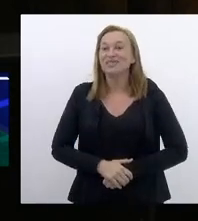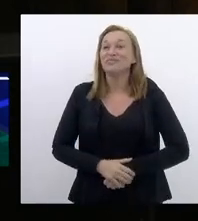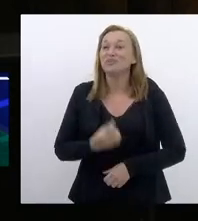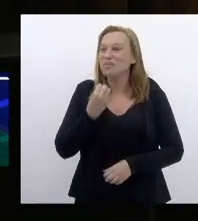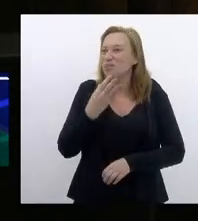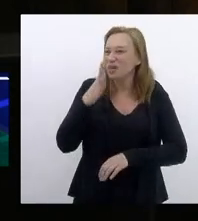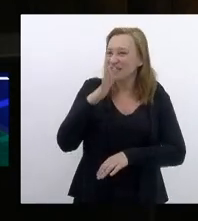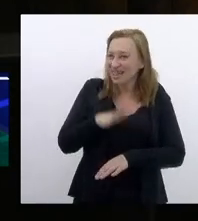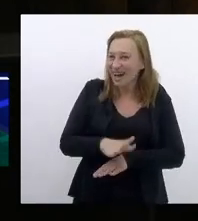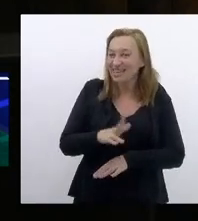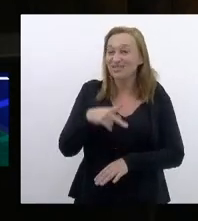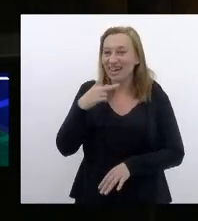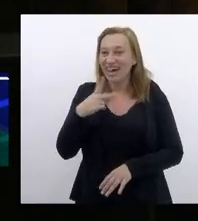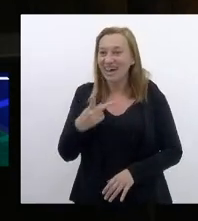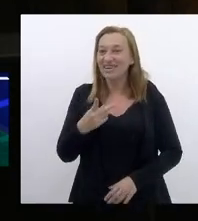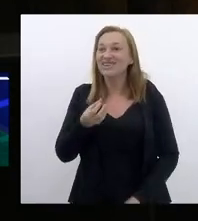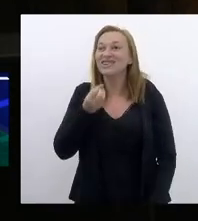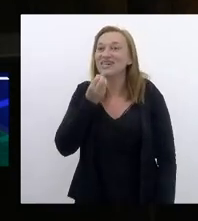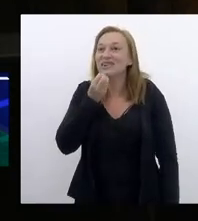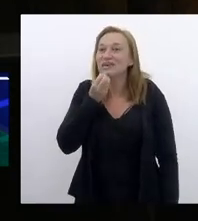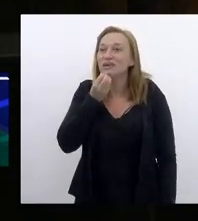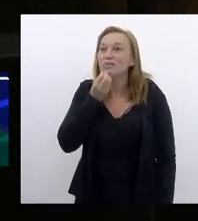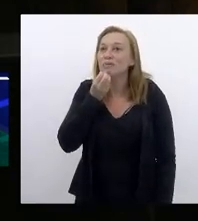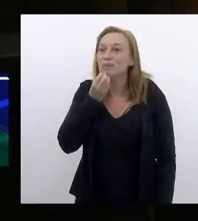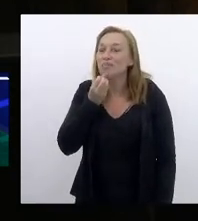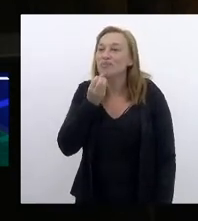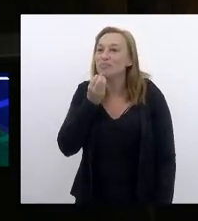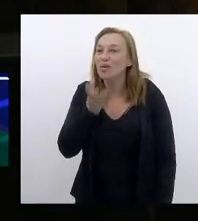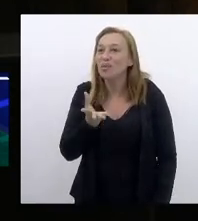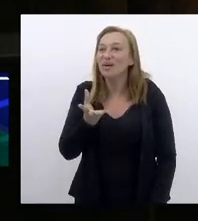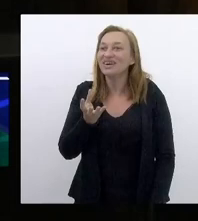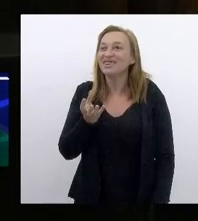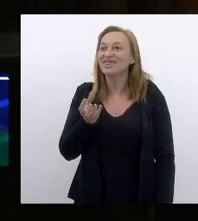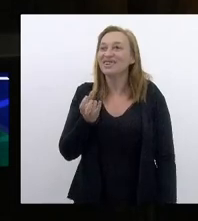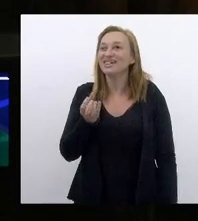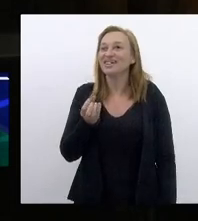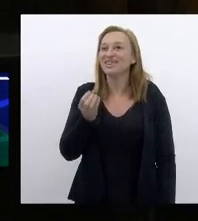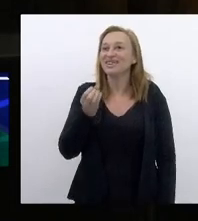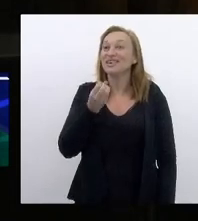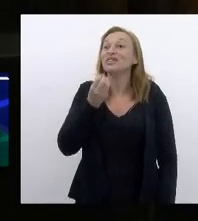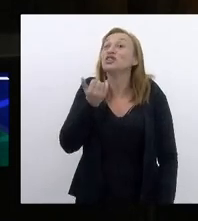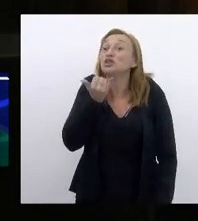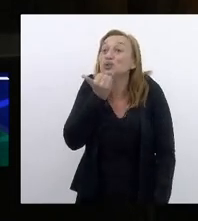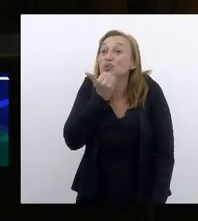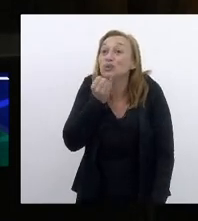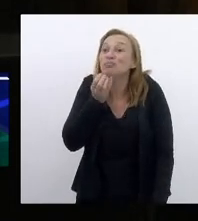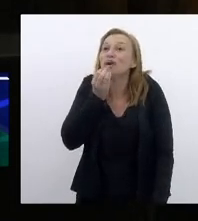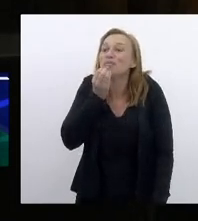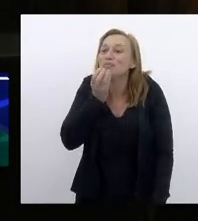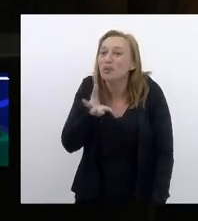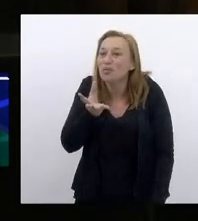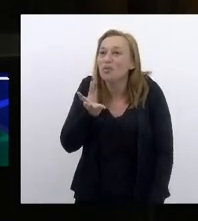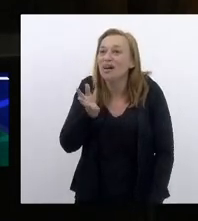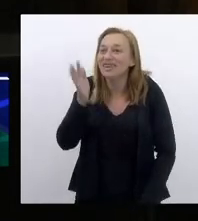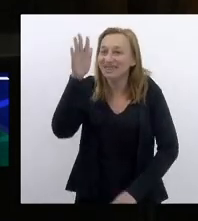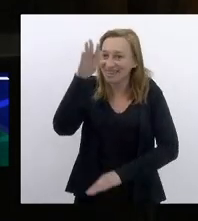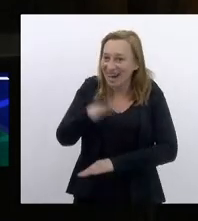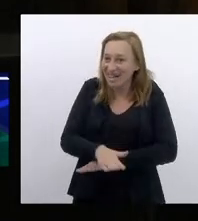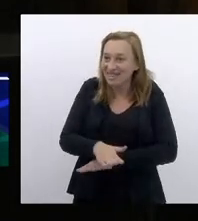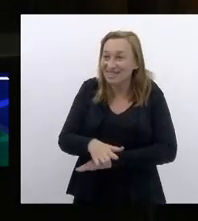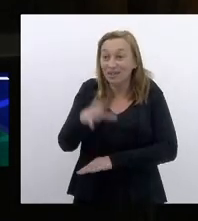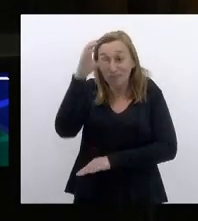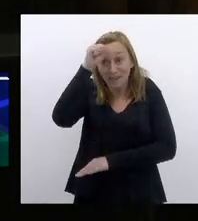tarde, cumprimentar, o sinal seria esse. Aliás, desculpe, esse assim.